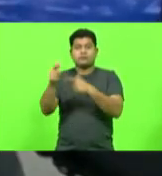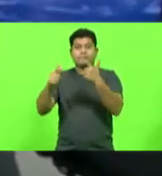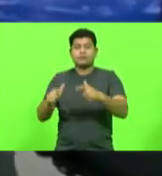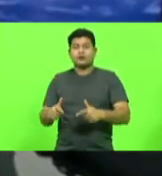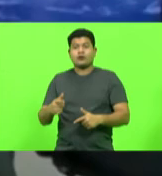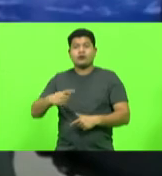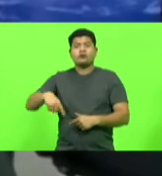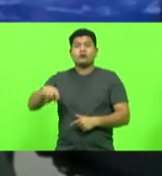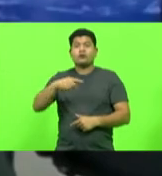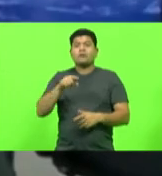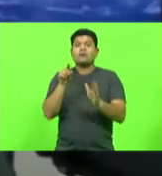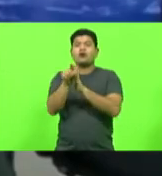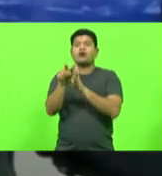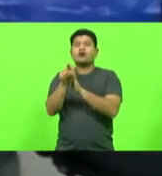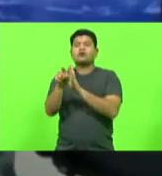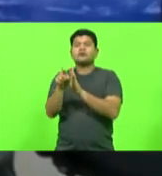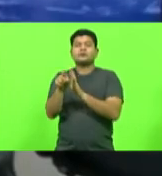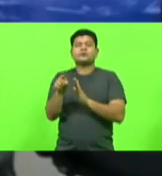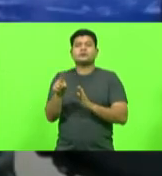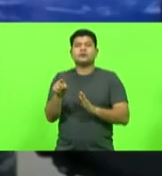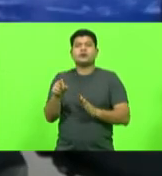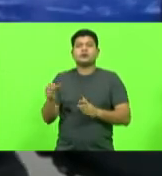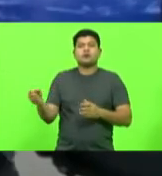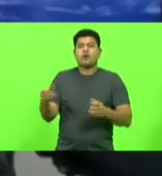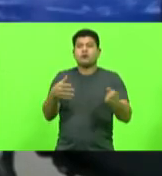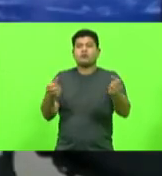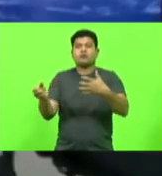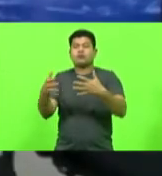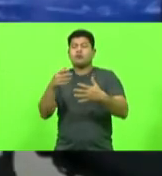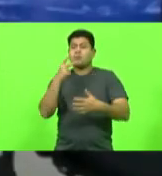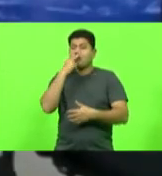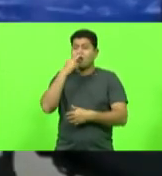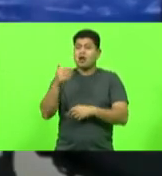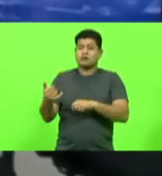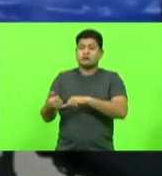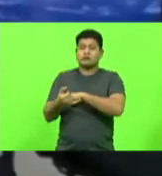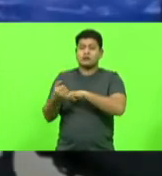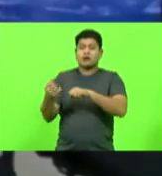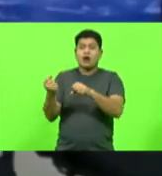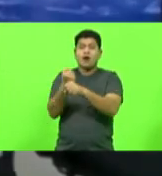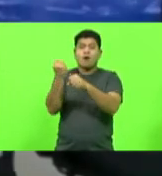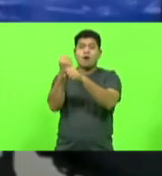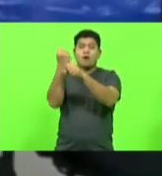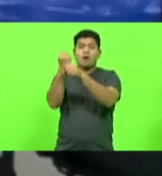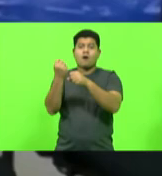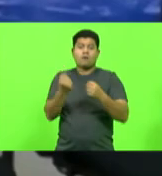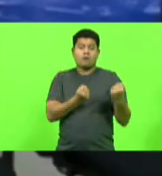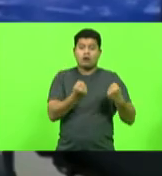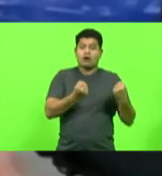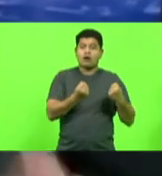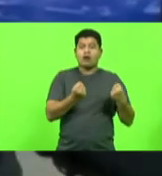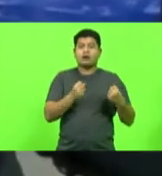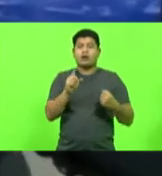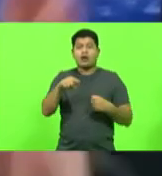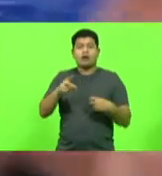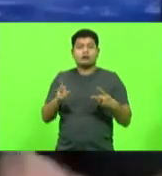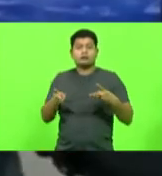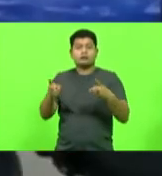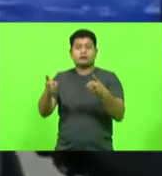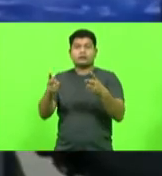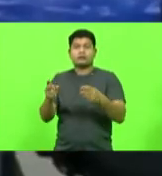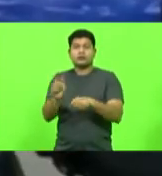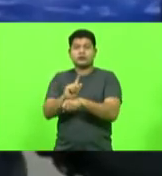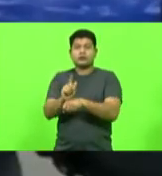novo? Porque me parece que os carros, as construções, são ainda continuidade de ações de